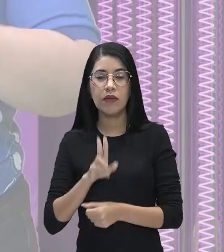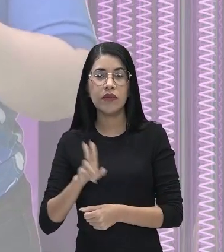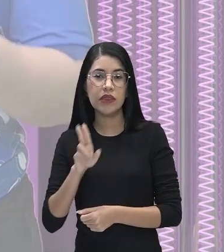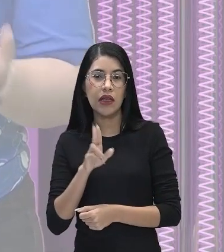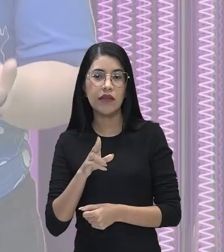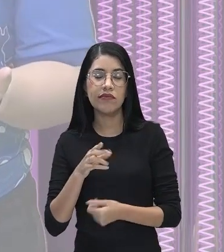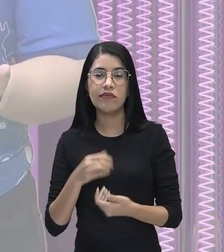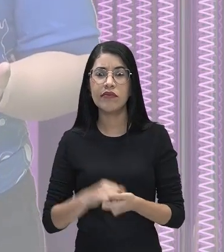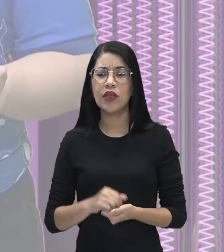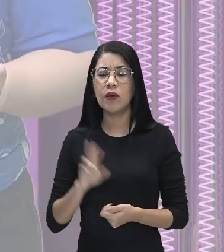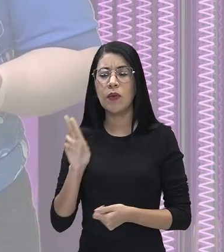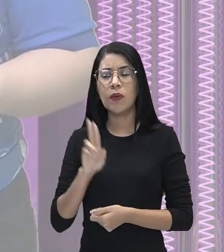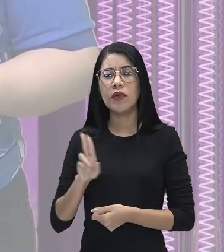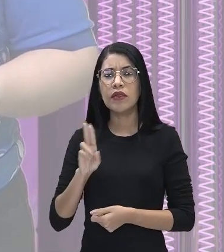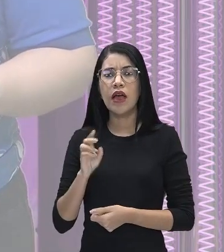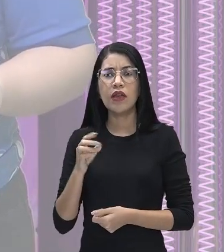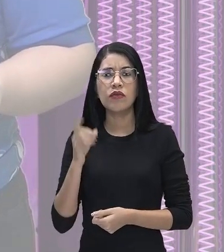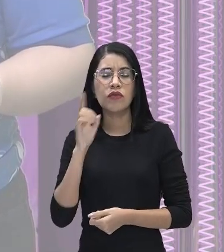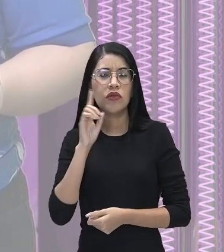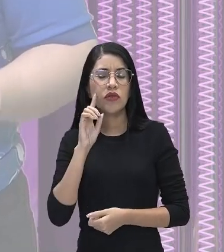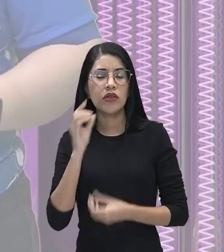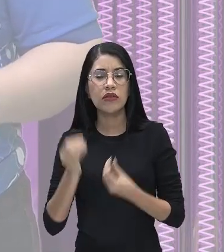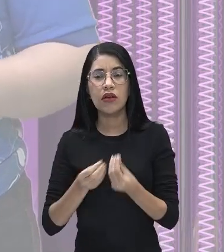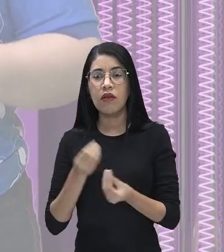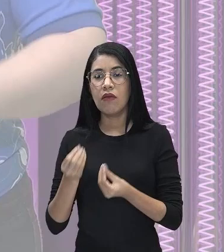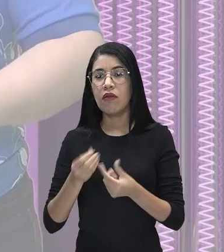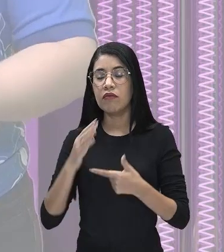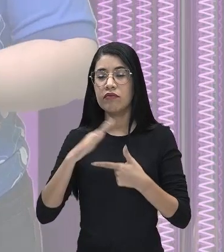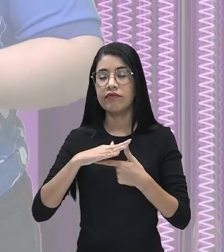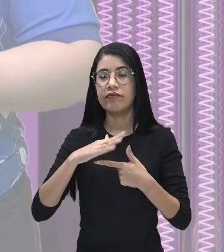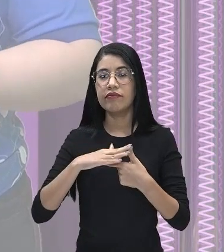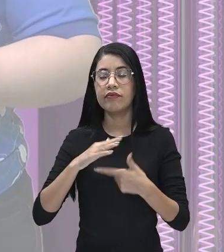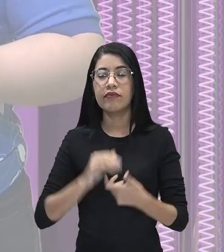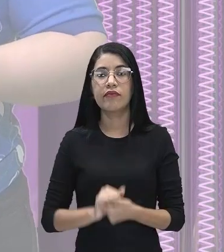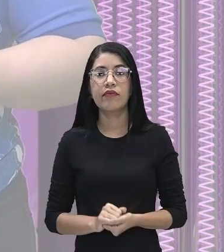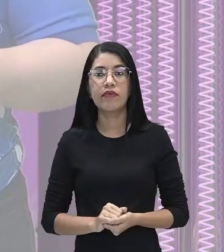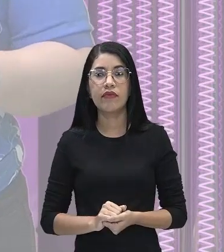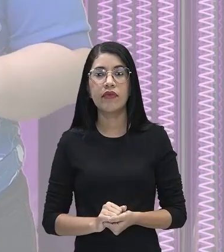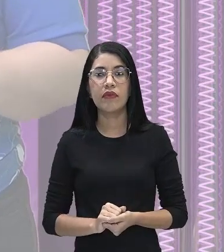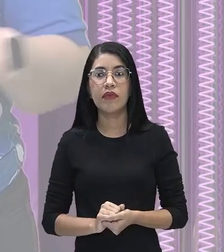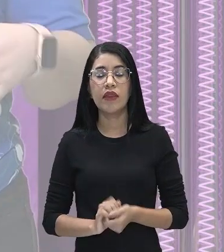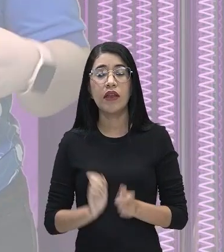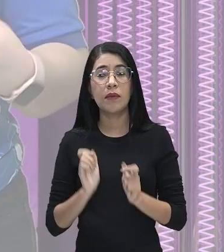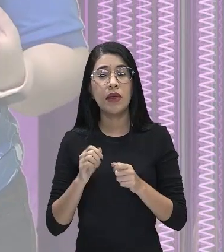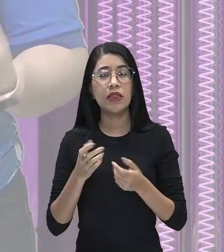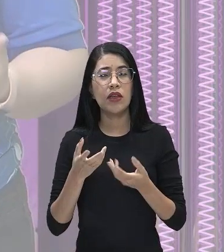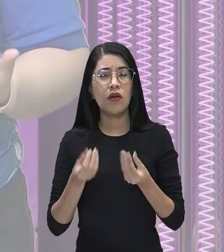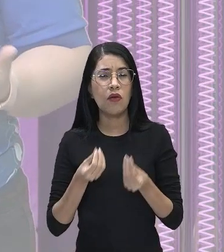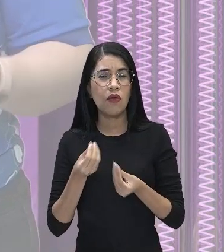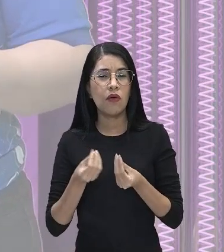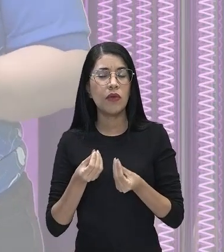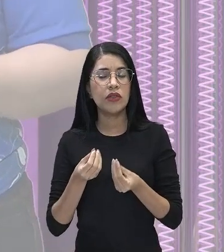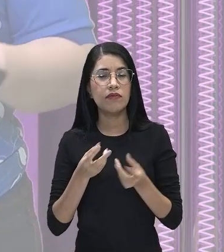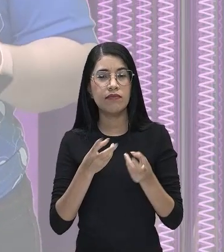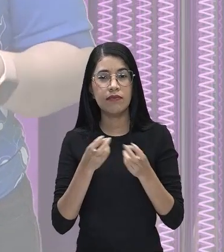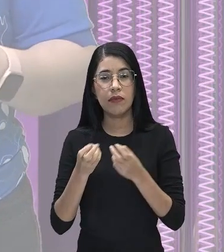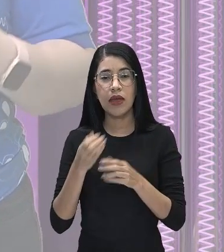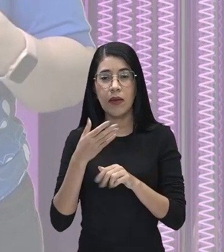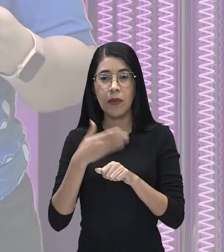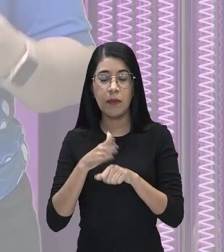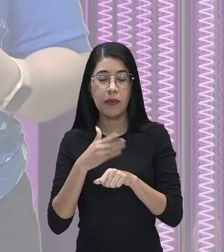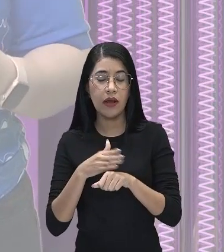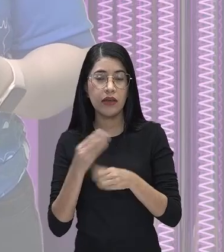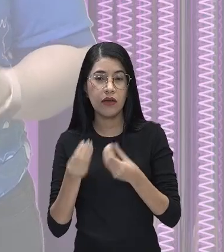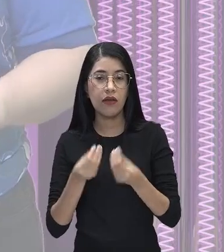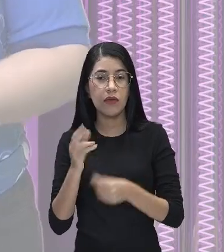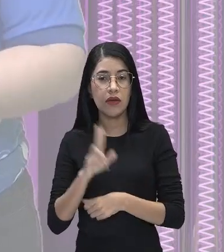pensando, onde é que eu vou utilizar o teorema de Pitágoras? Então, para isso, a gente vai ver aí uma aplicação desse teorema